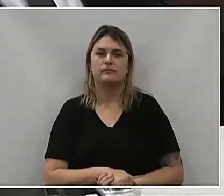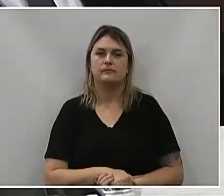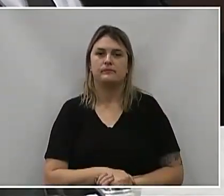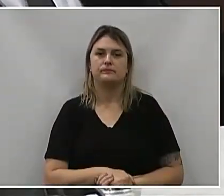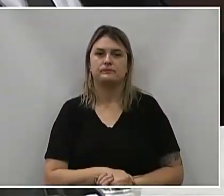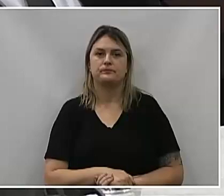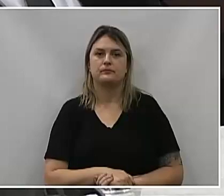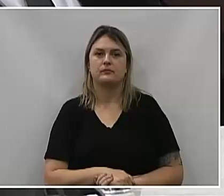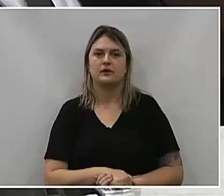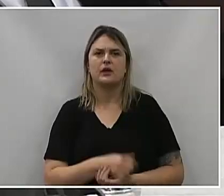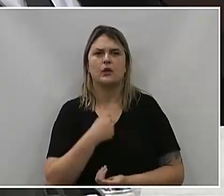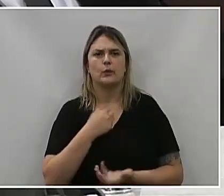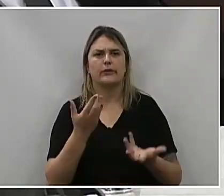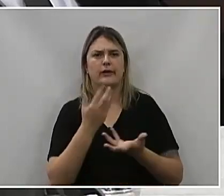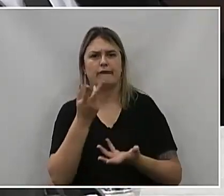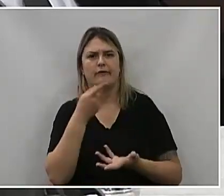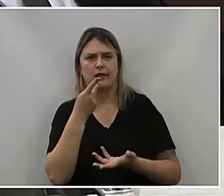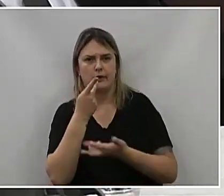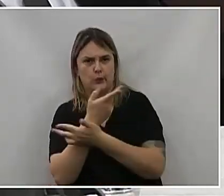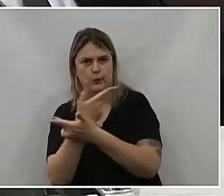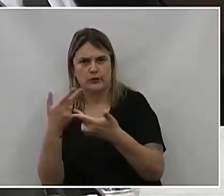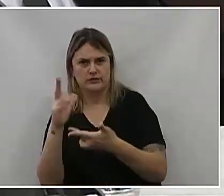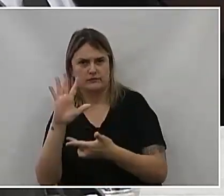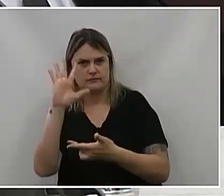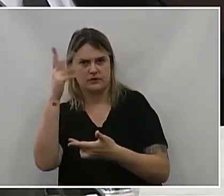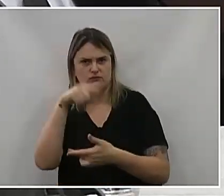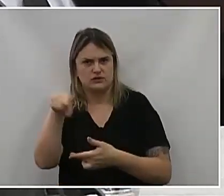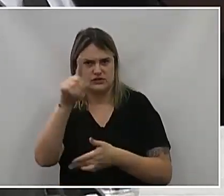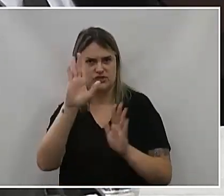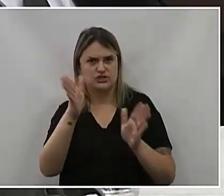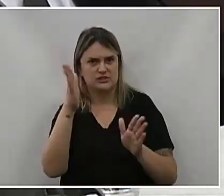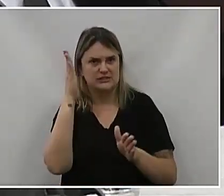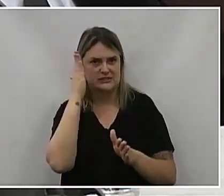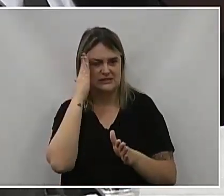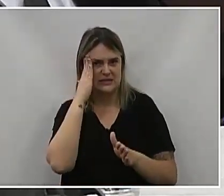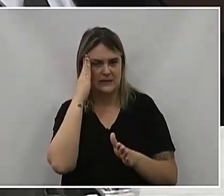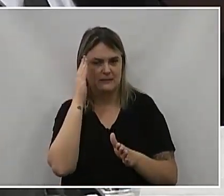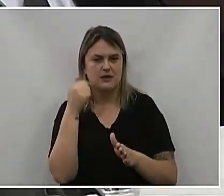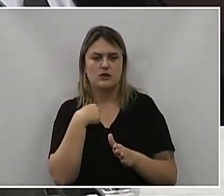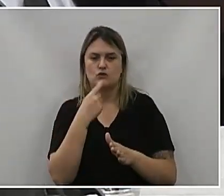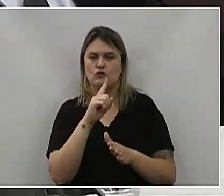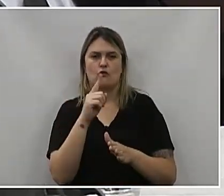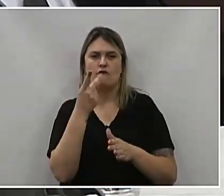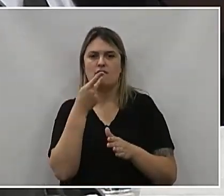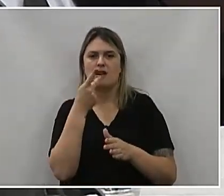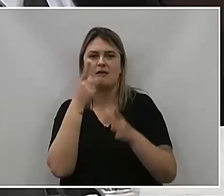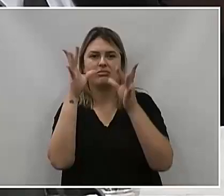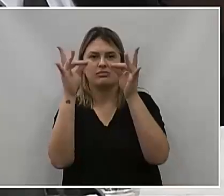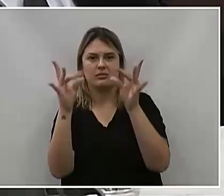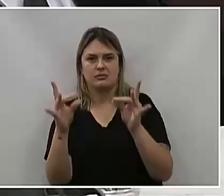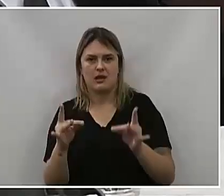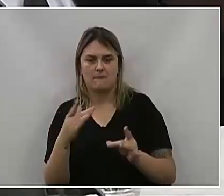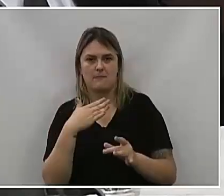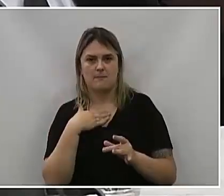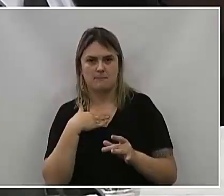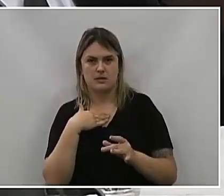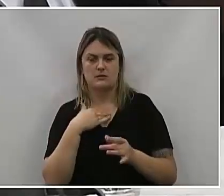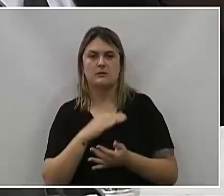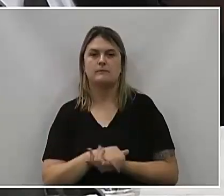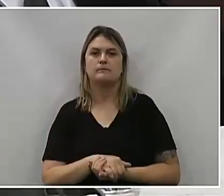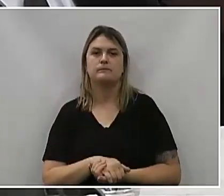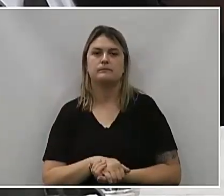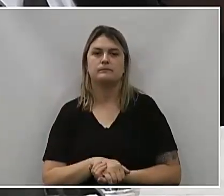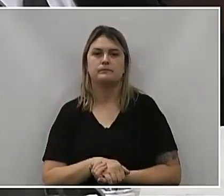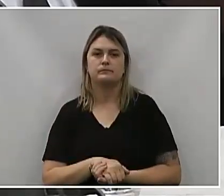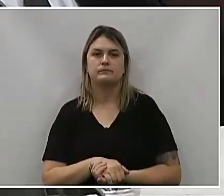quero falar de uma situação que aconteceu e muita gente sabe. Eu não vou entrar em detalhes porque não cabe a mim entrar em